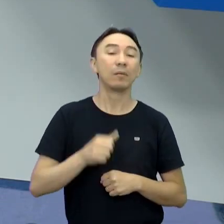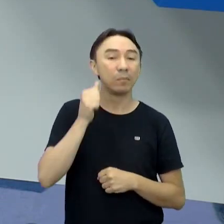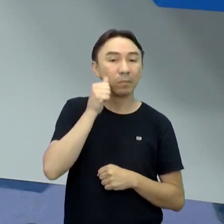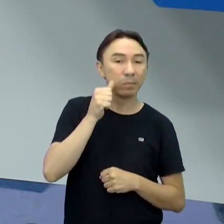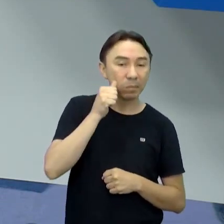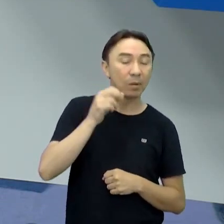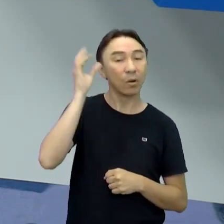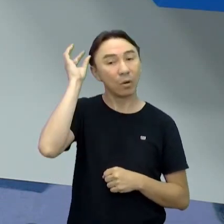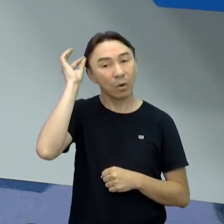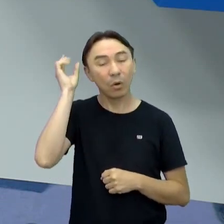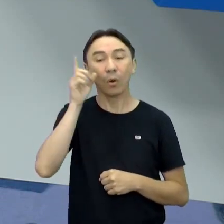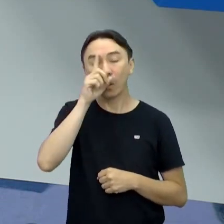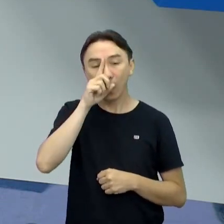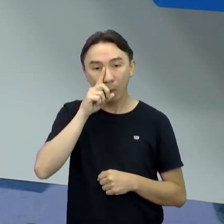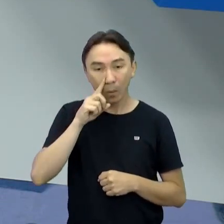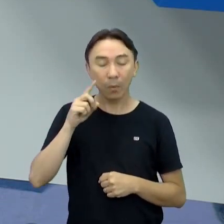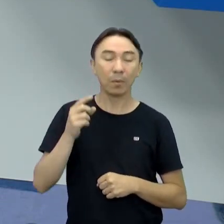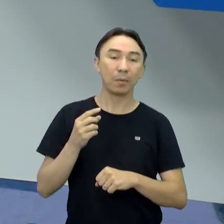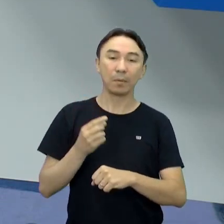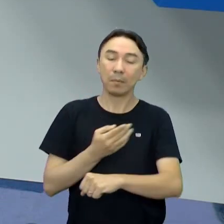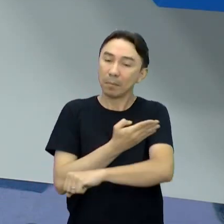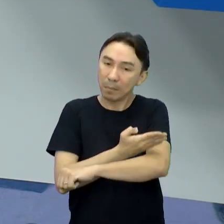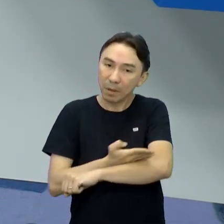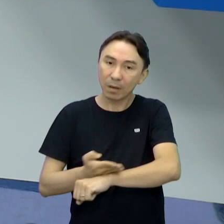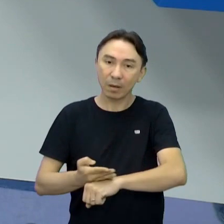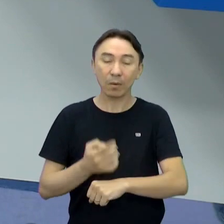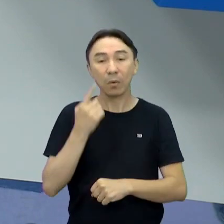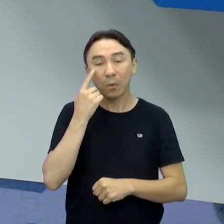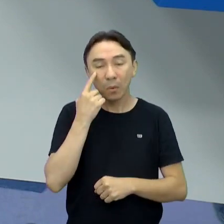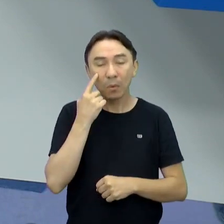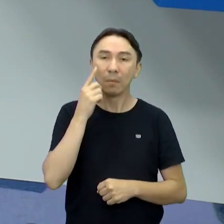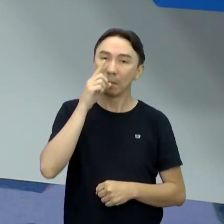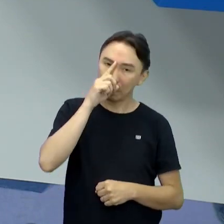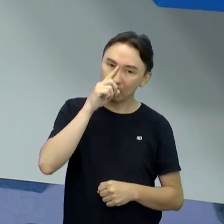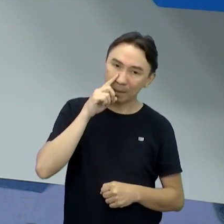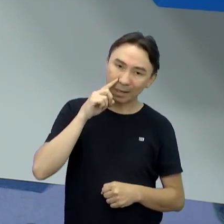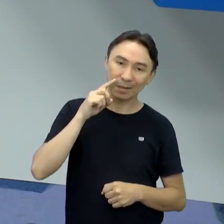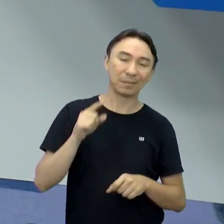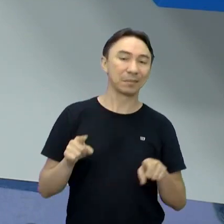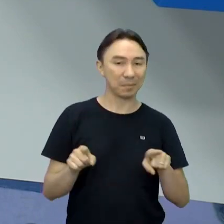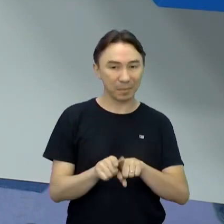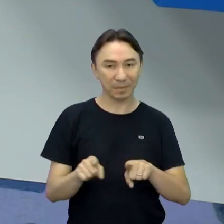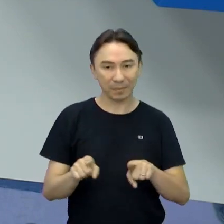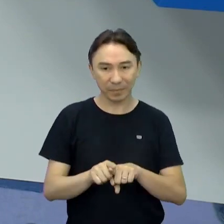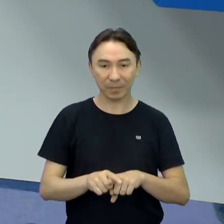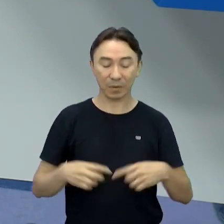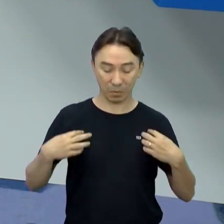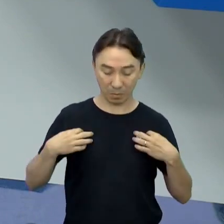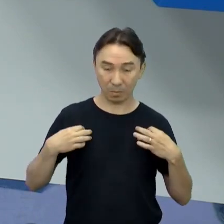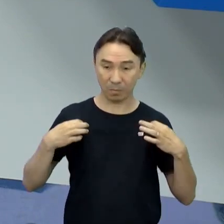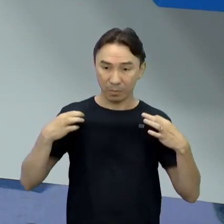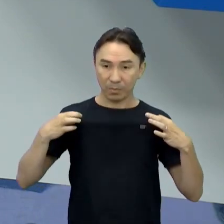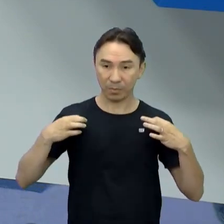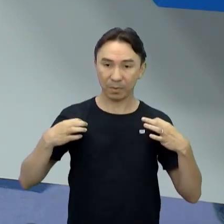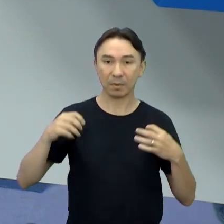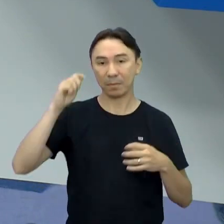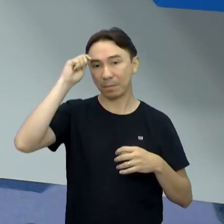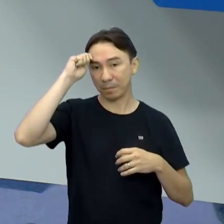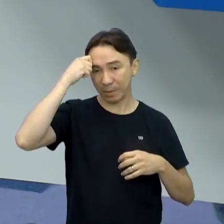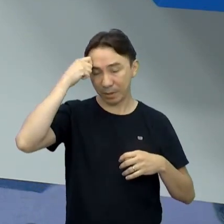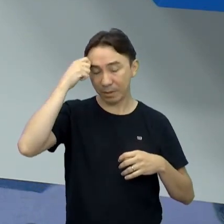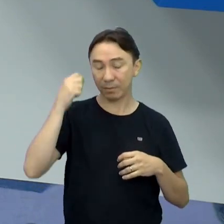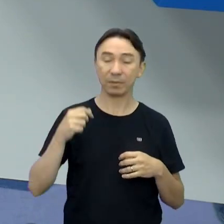loira, branca, olhos castanhos, estou usando uma blusa preta, um